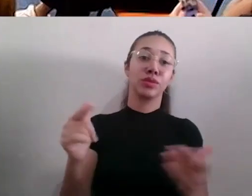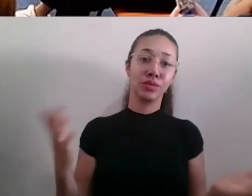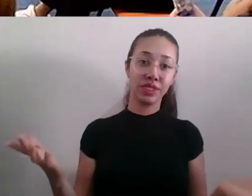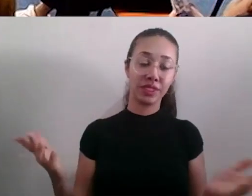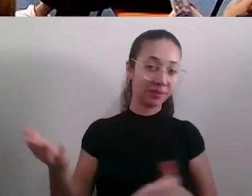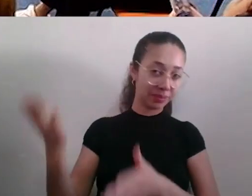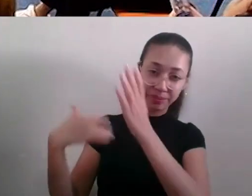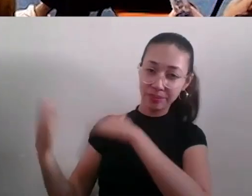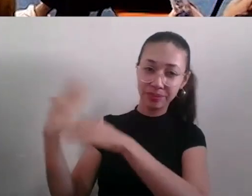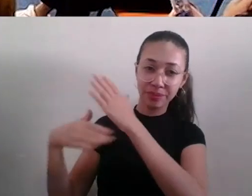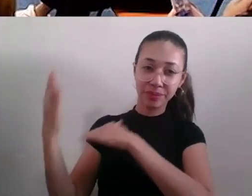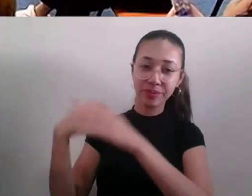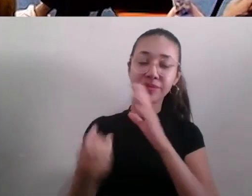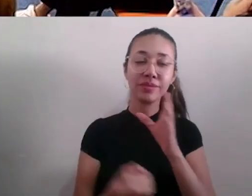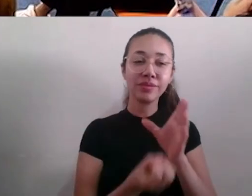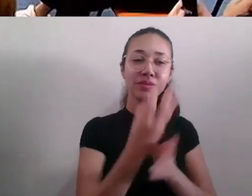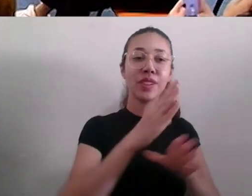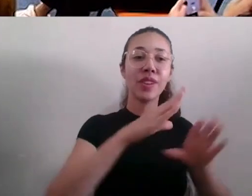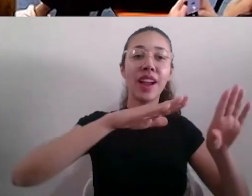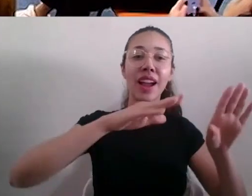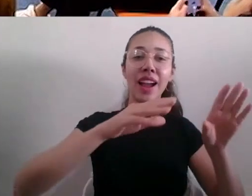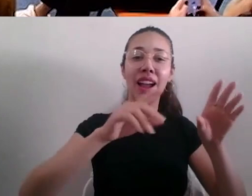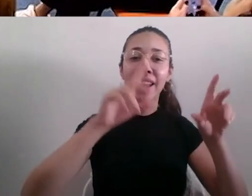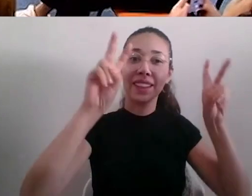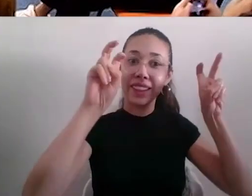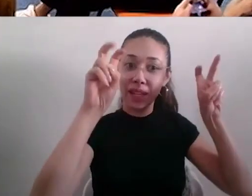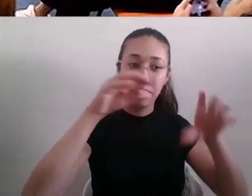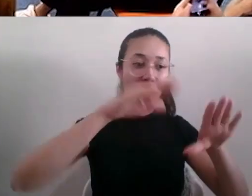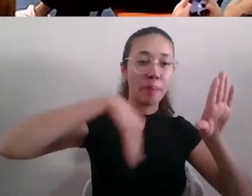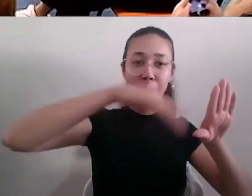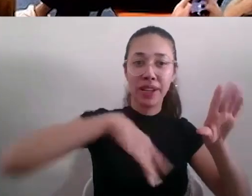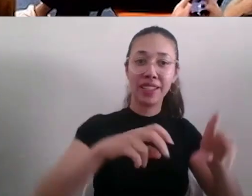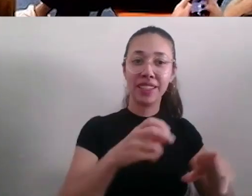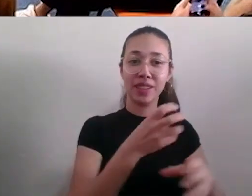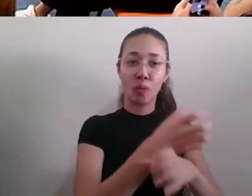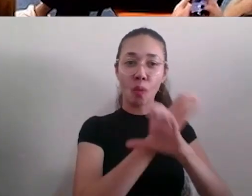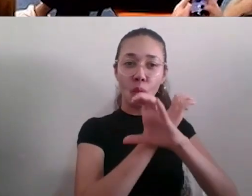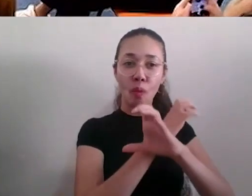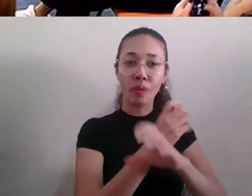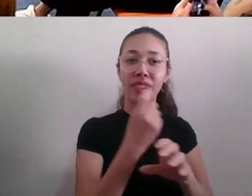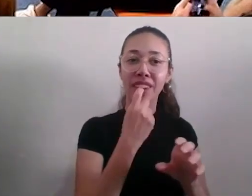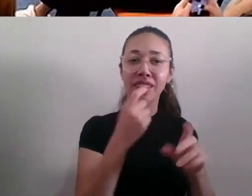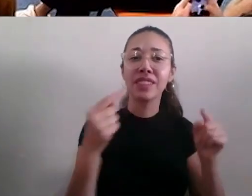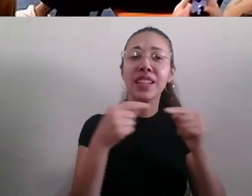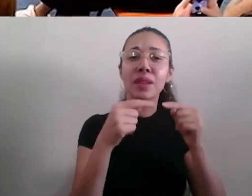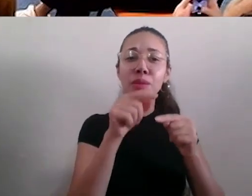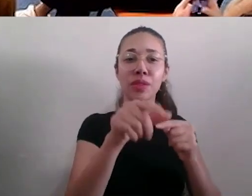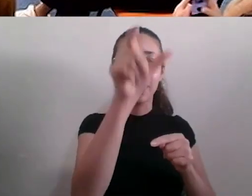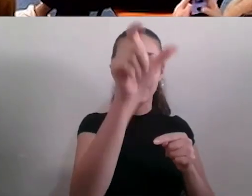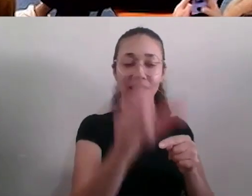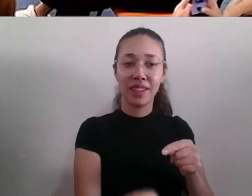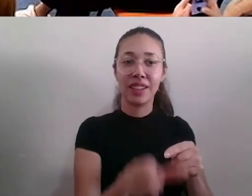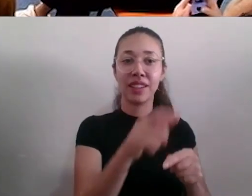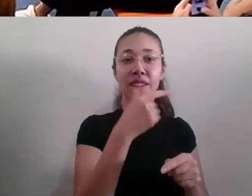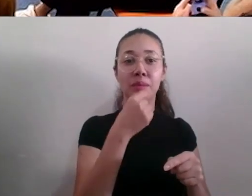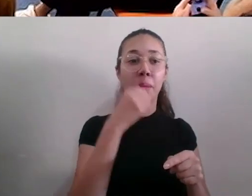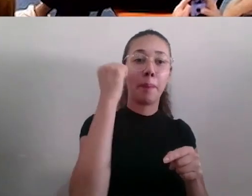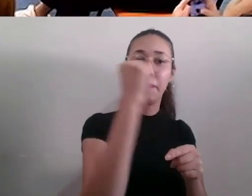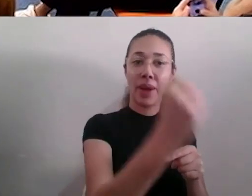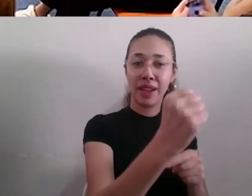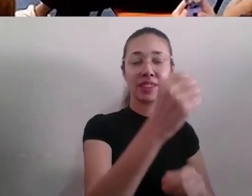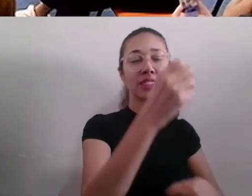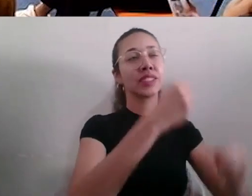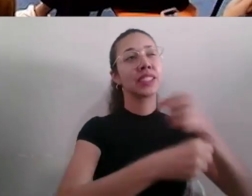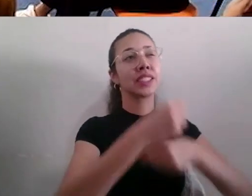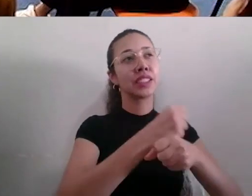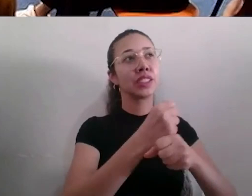o Praia dos Ossos, que é sobre o assassinato da Ângela Diniz, que é um assassinato que aconteceu nos anos 70,